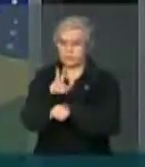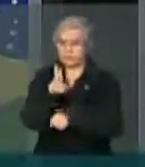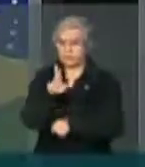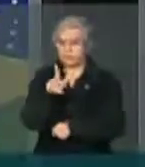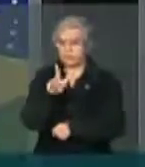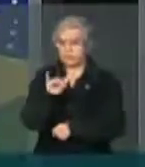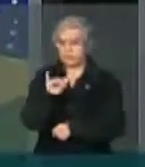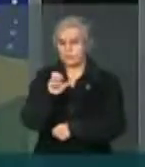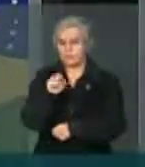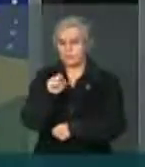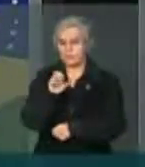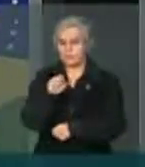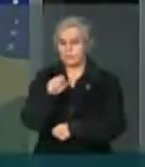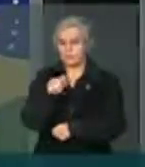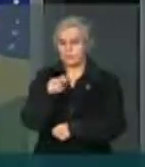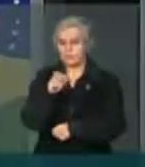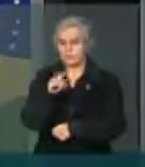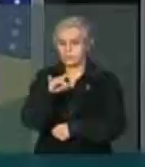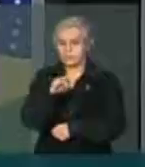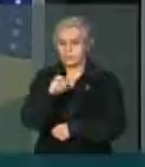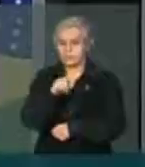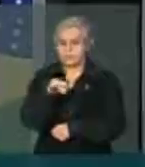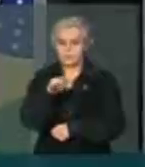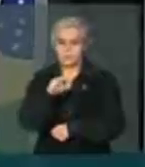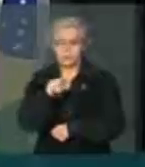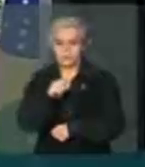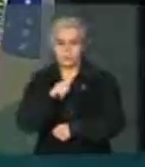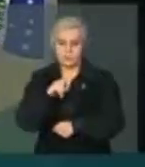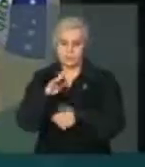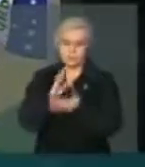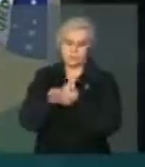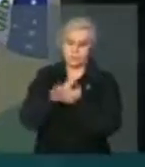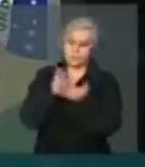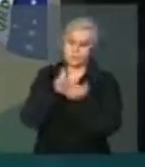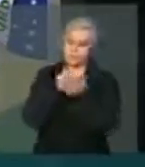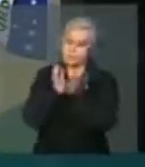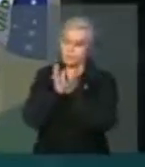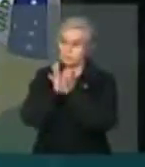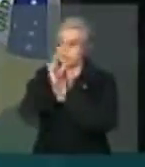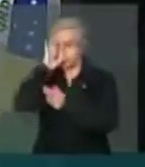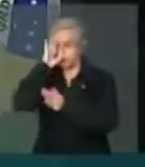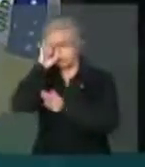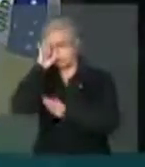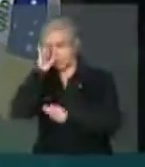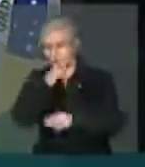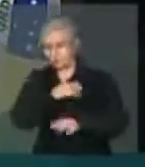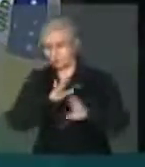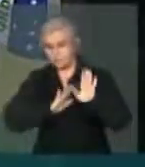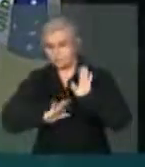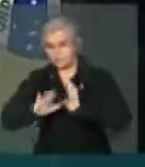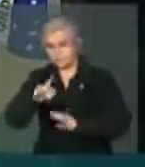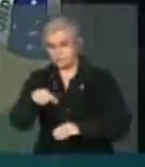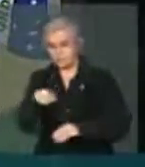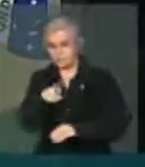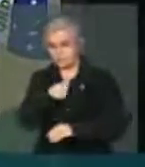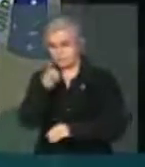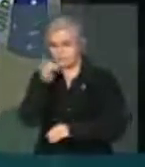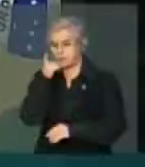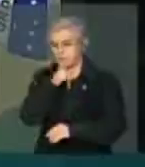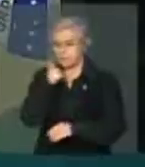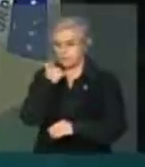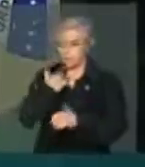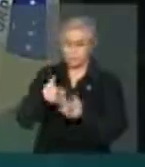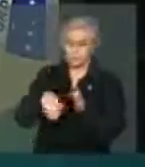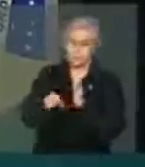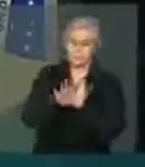Guimarães, temeroso de alguma reação dos militares, de que nós só chegaríamos ao Colégio Eleitoral